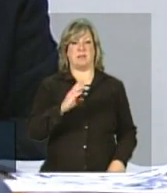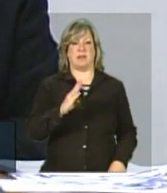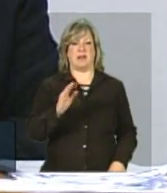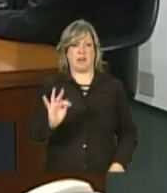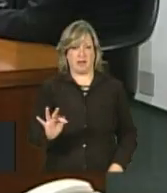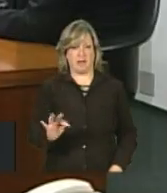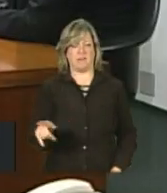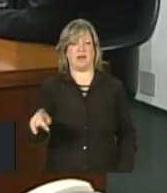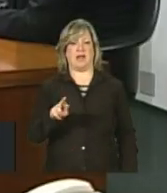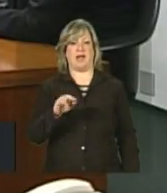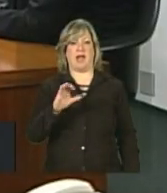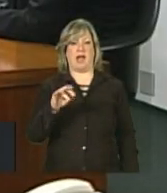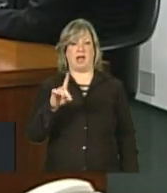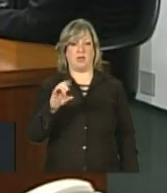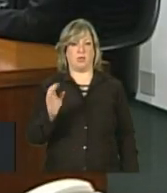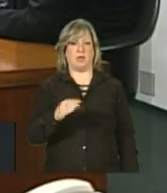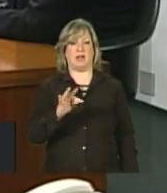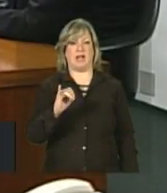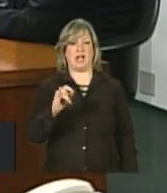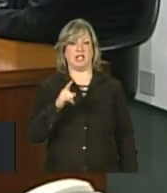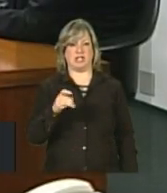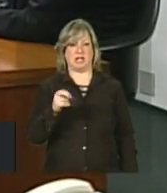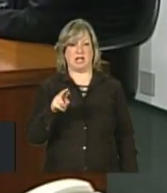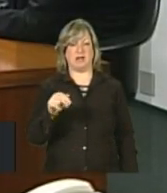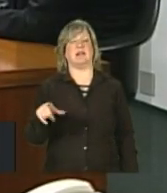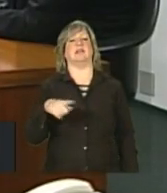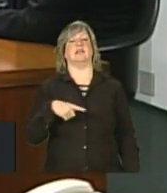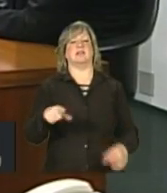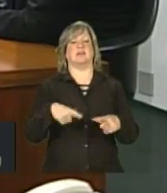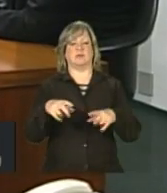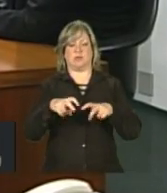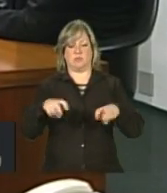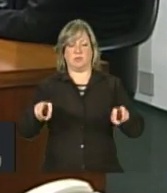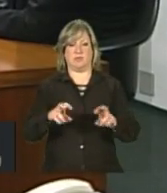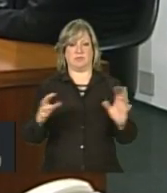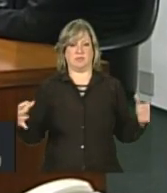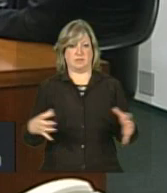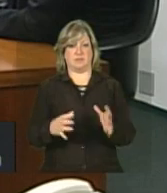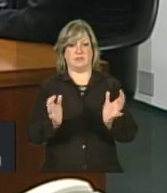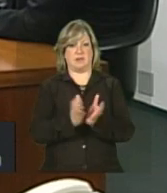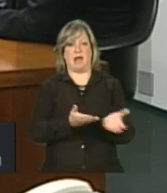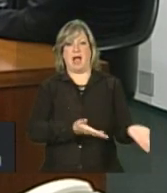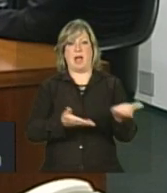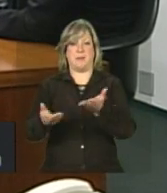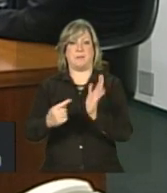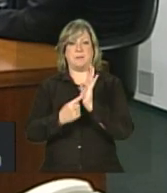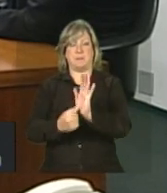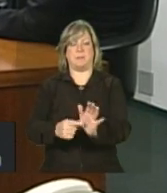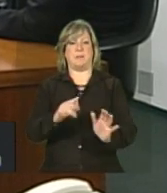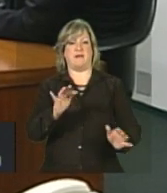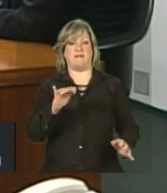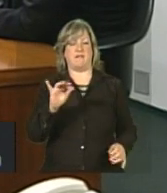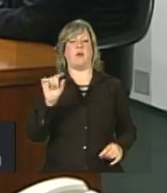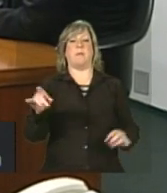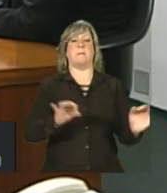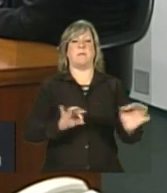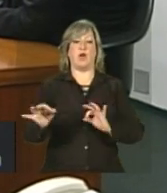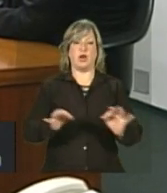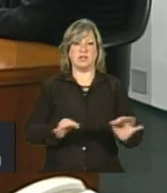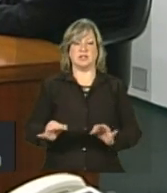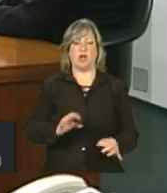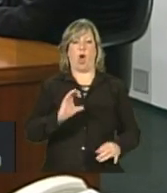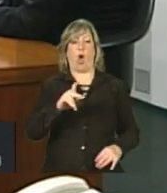Ricardo Teixeira, a bancada que apresentou à FIFA, numa sessão histórica, o projeto do Brasil para a Copa de 2014.